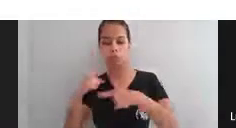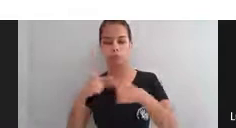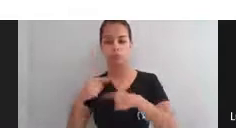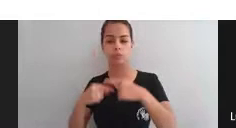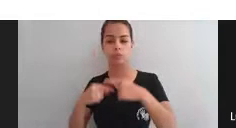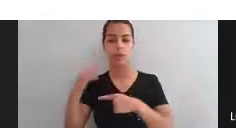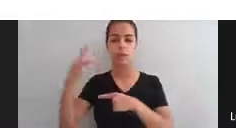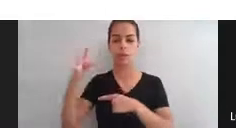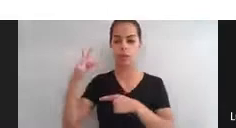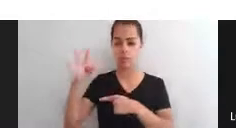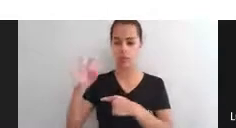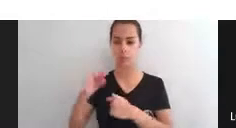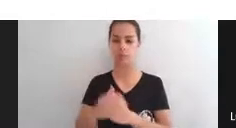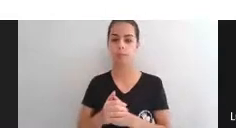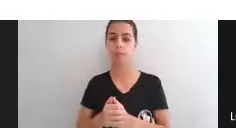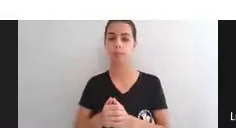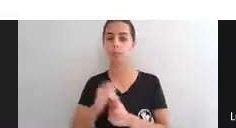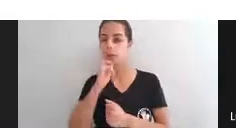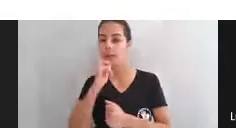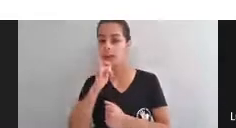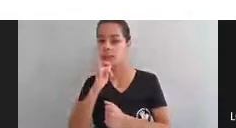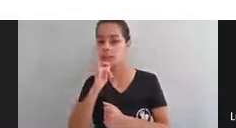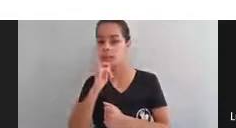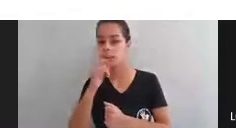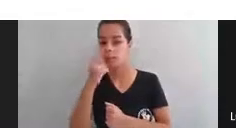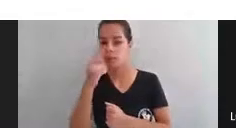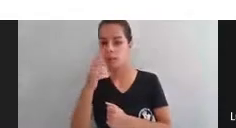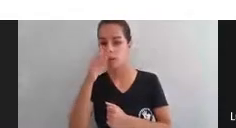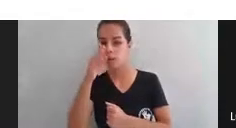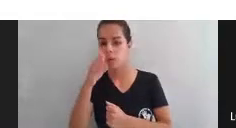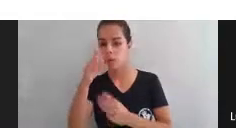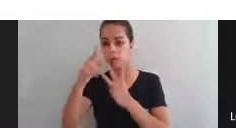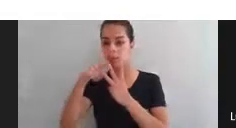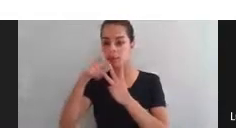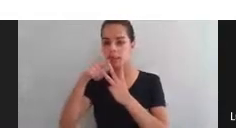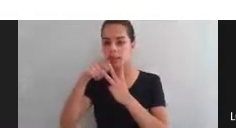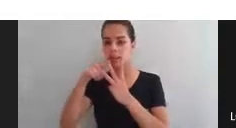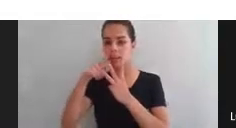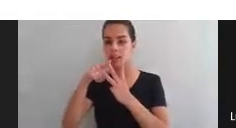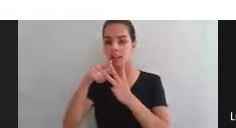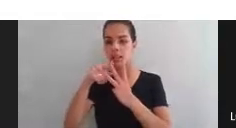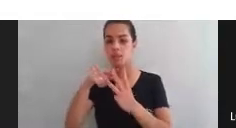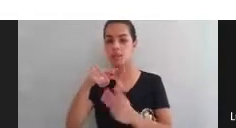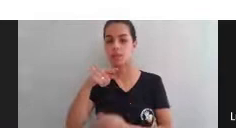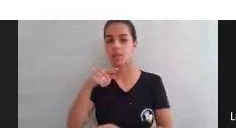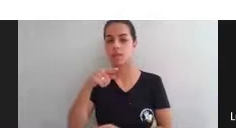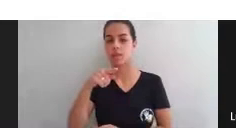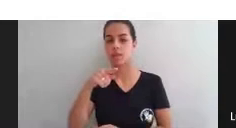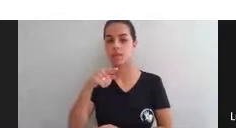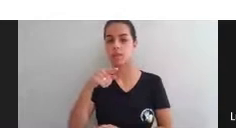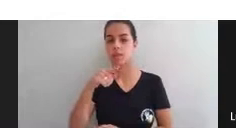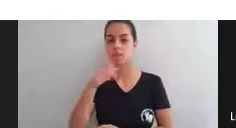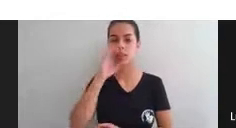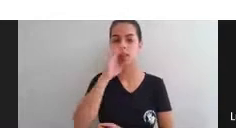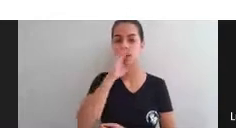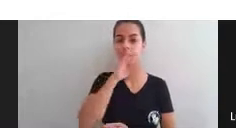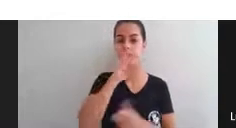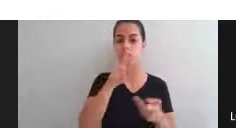se esse passo do meio aqui, de transferência entre o calor da fonte quente e da fonte fria, ele